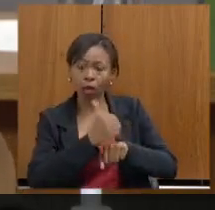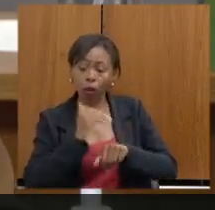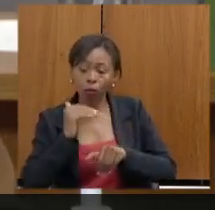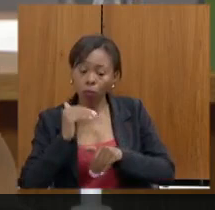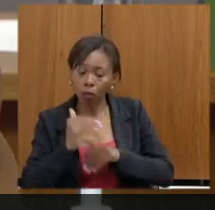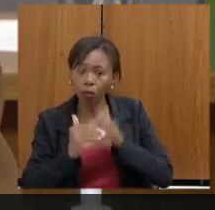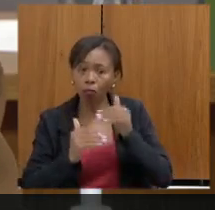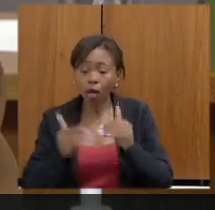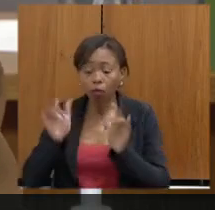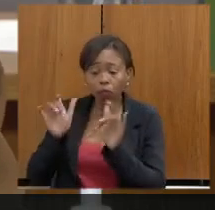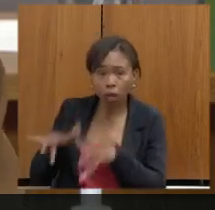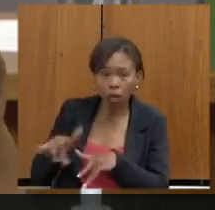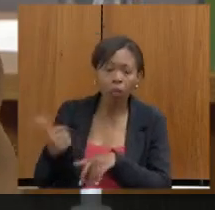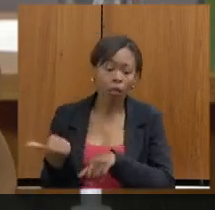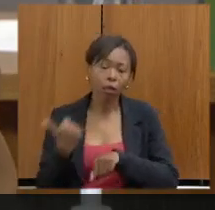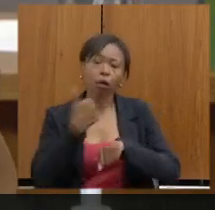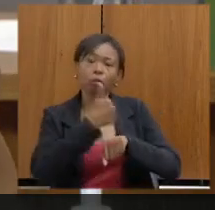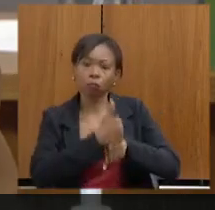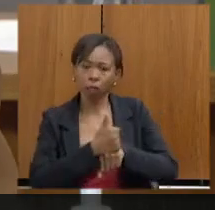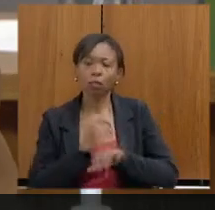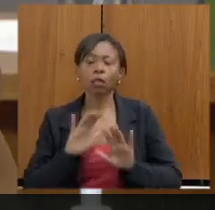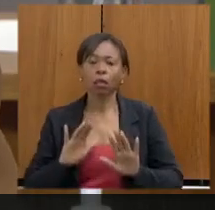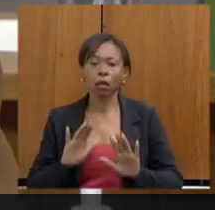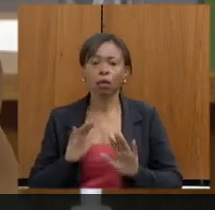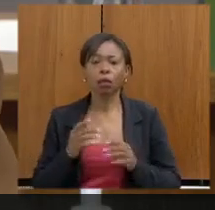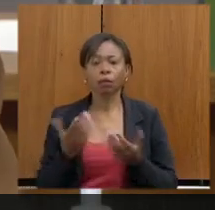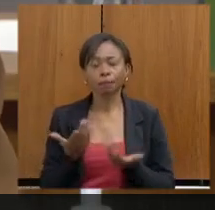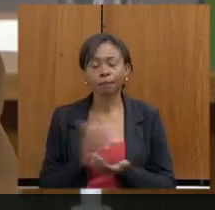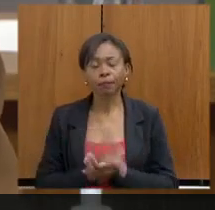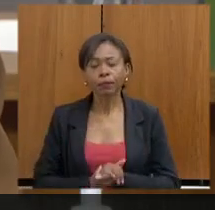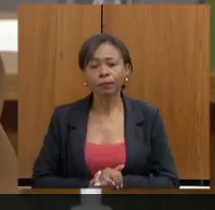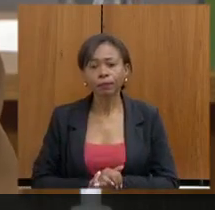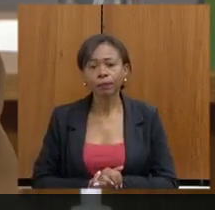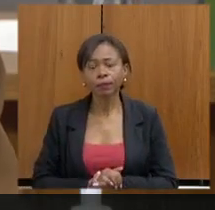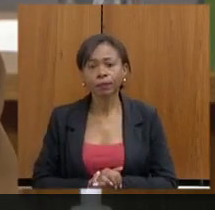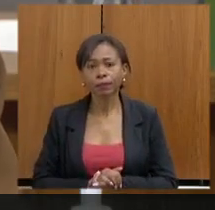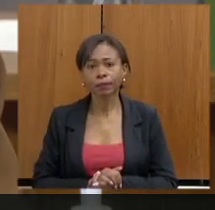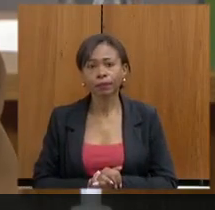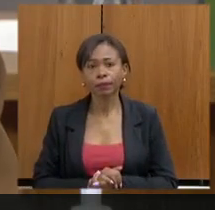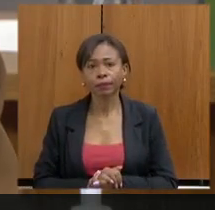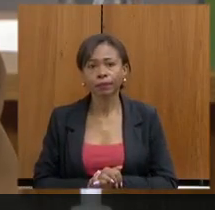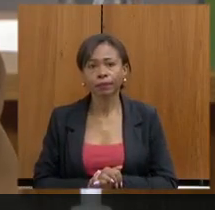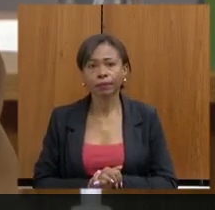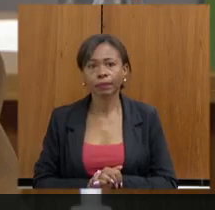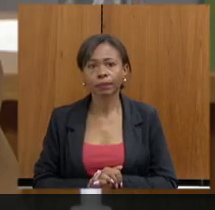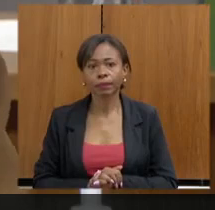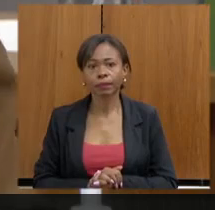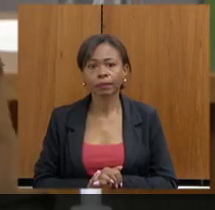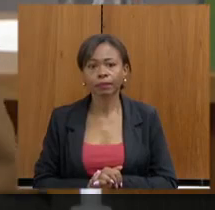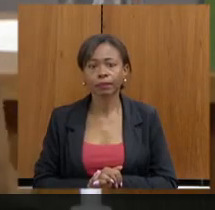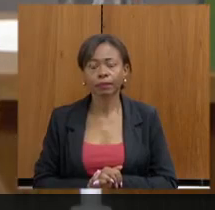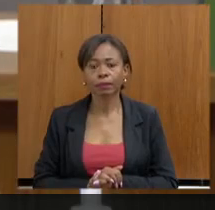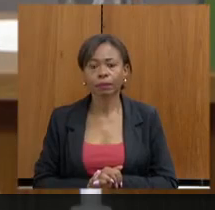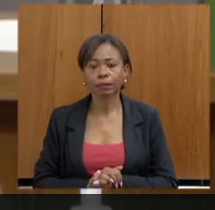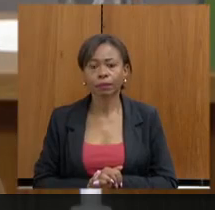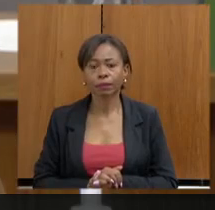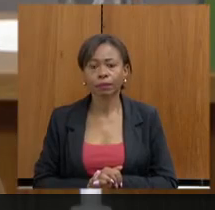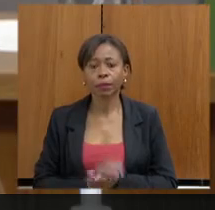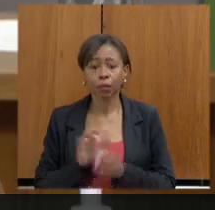completar aí o tempo de pé E aí expulsorio e dentro da